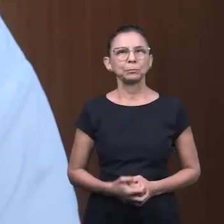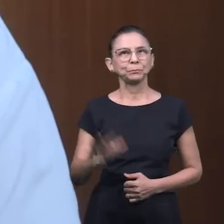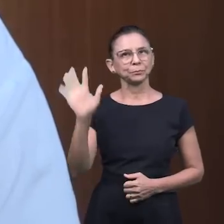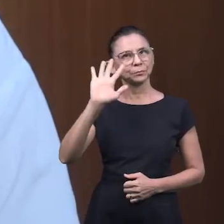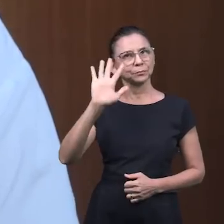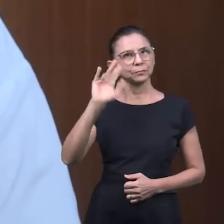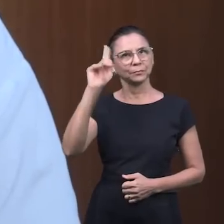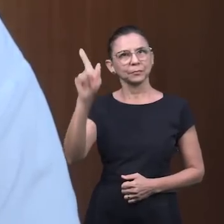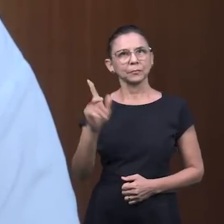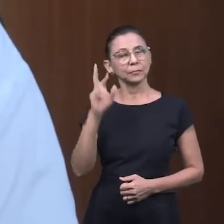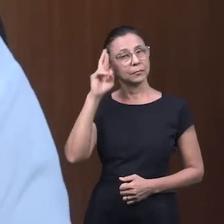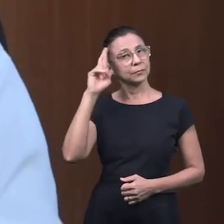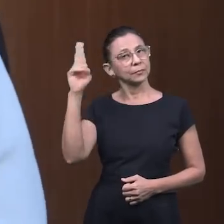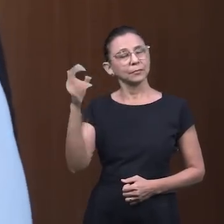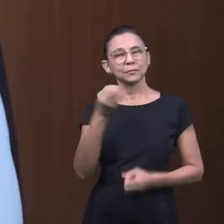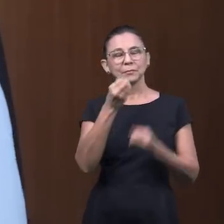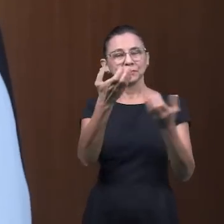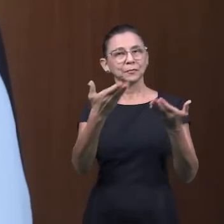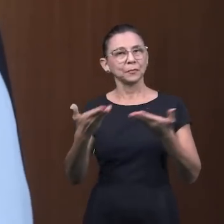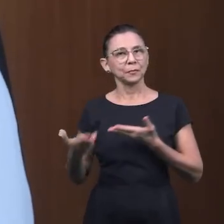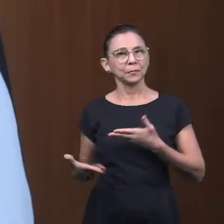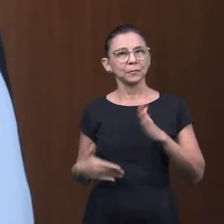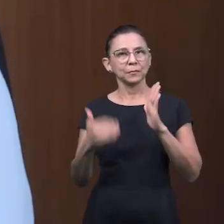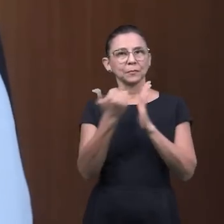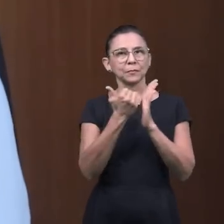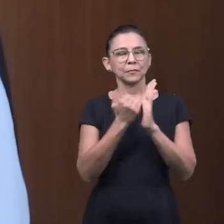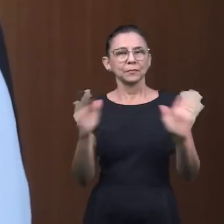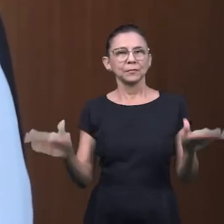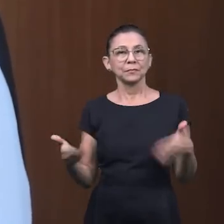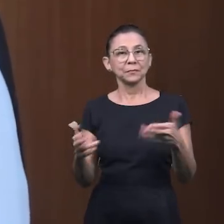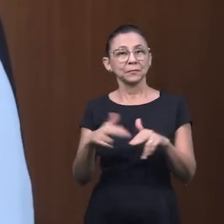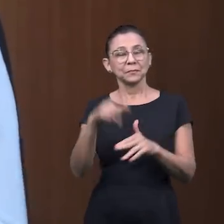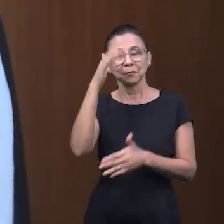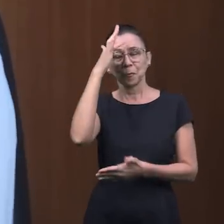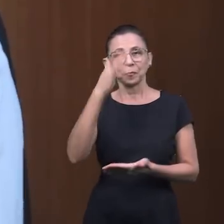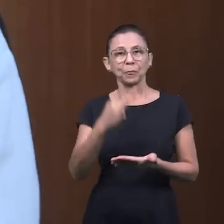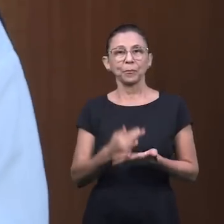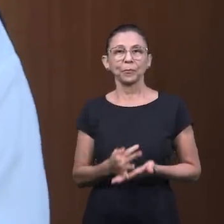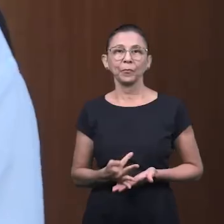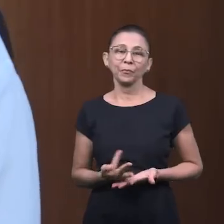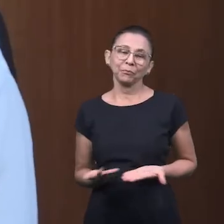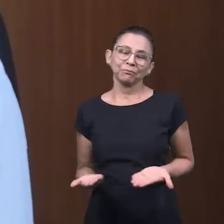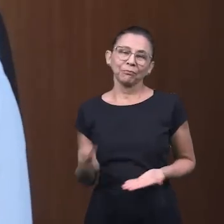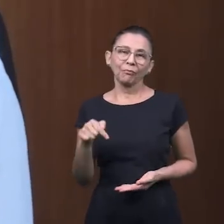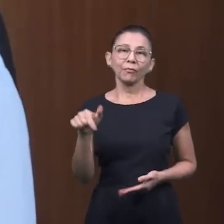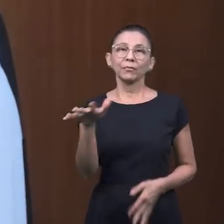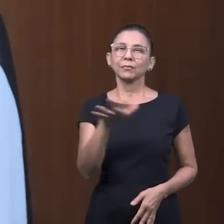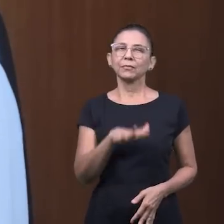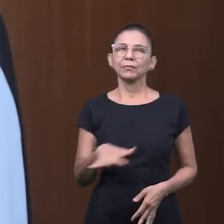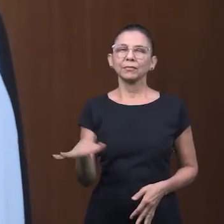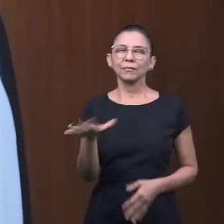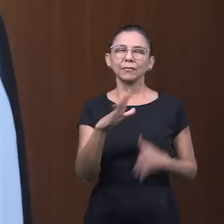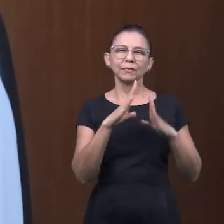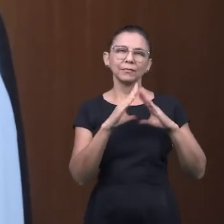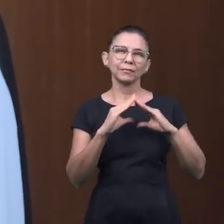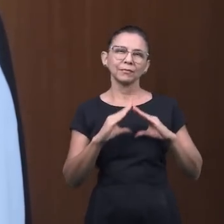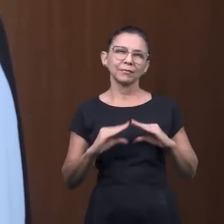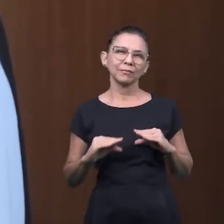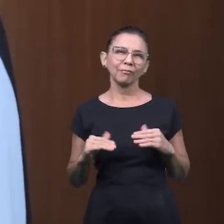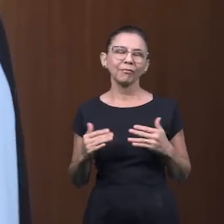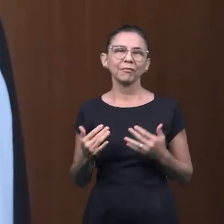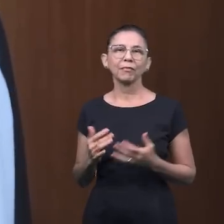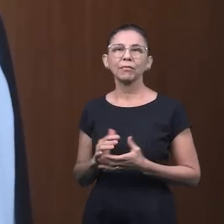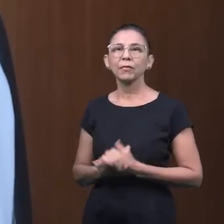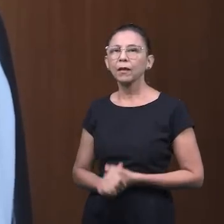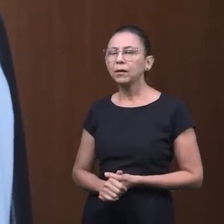Olá, a paz do Senhor. Sejam bem-vindos ao programa Movidos pela Fé. Aqui nesse ambiente aconchegante,